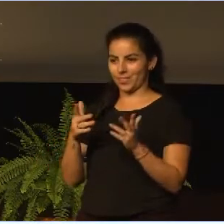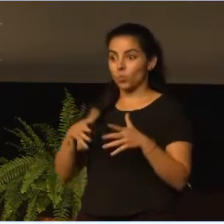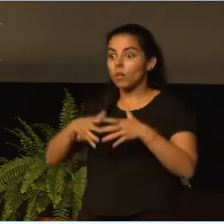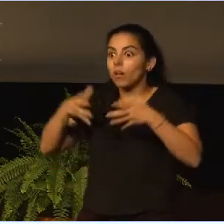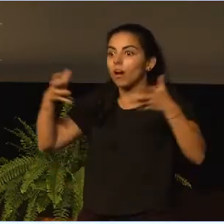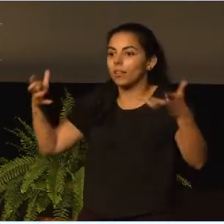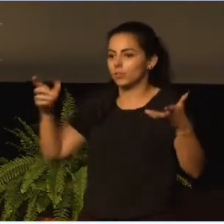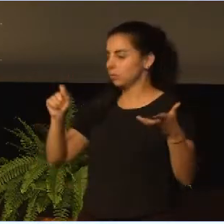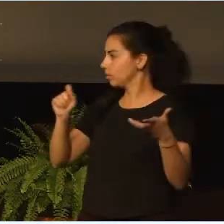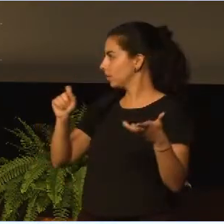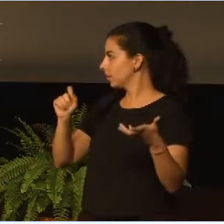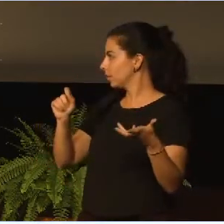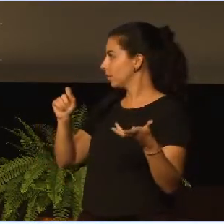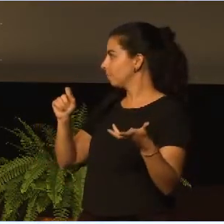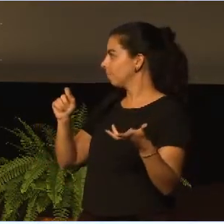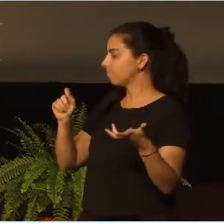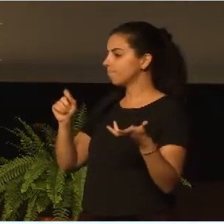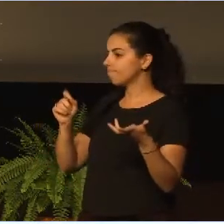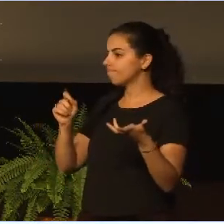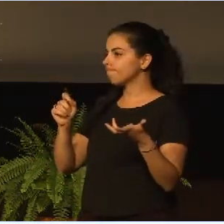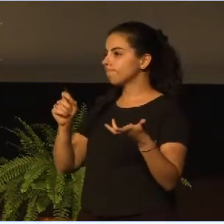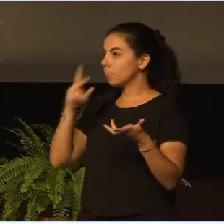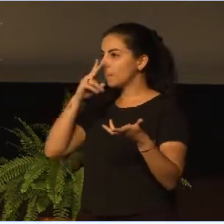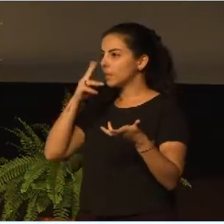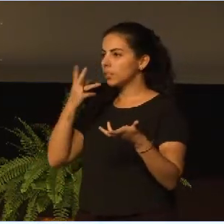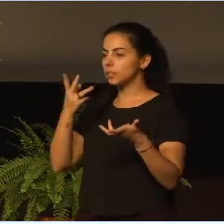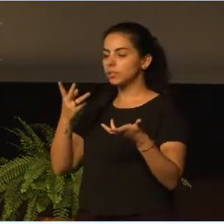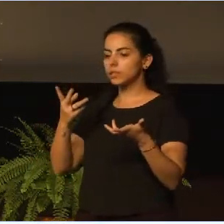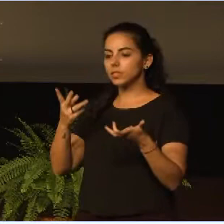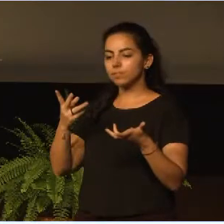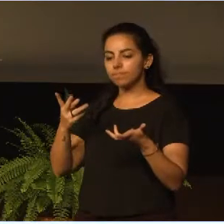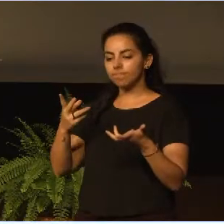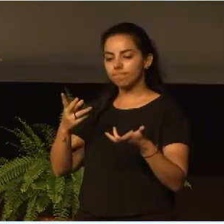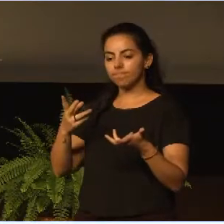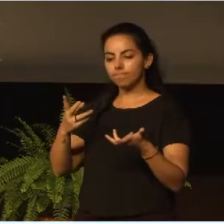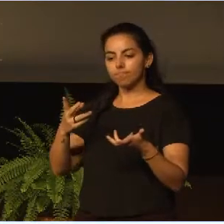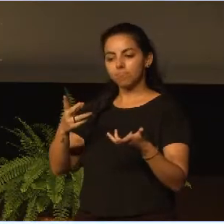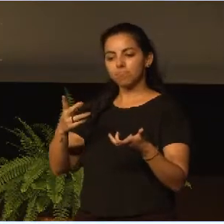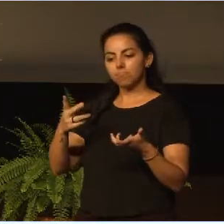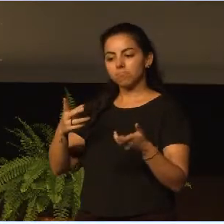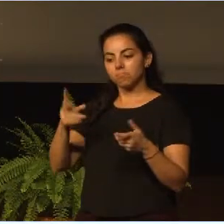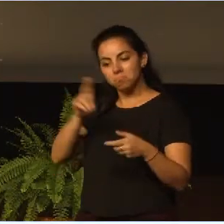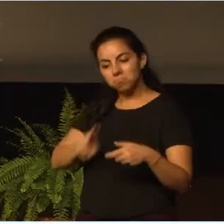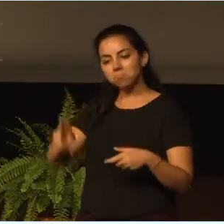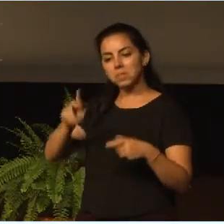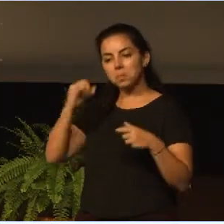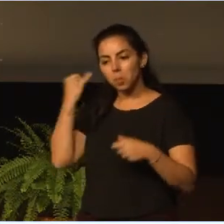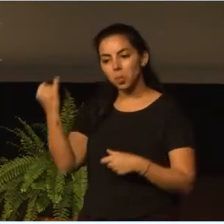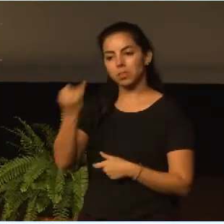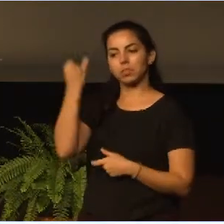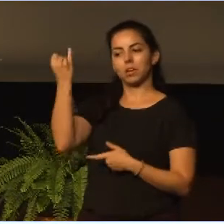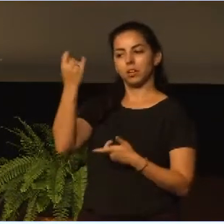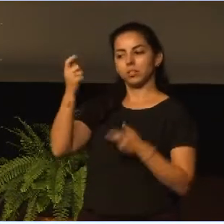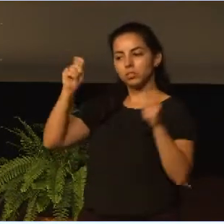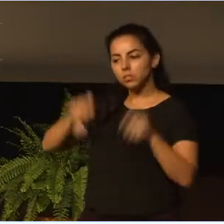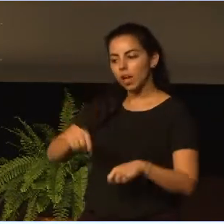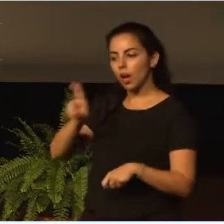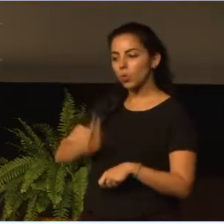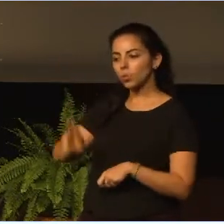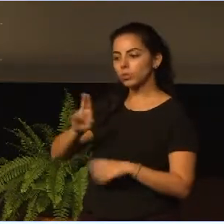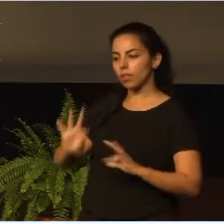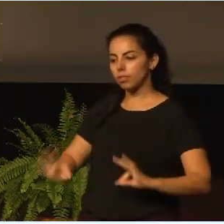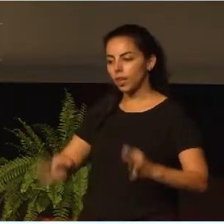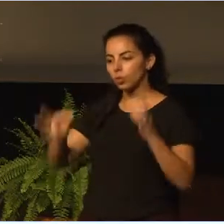um objetivo de ter alguma coisa que fizesse sentido nessa história toda e que, ao mesmo tempo, a gente pudesse testar a tecnologia, testar